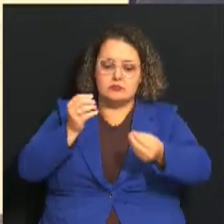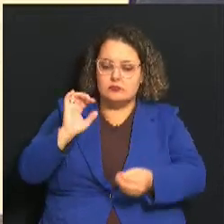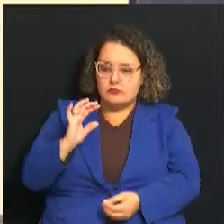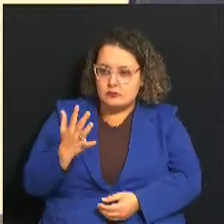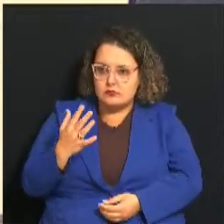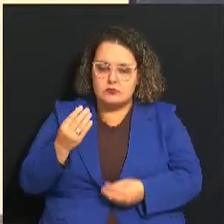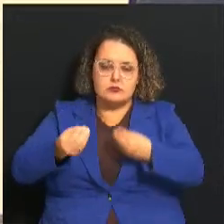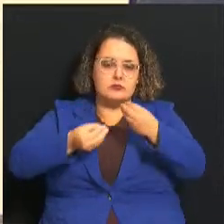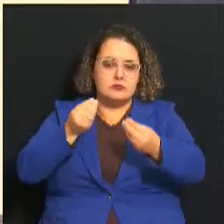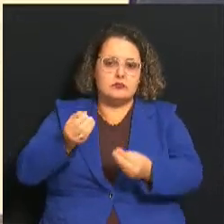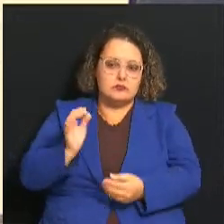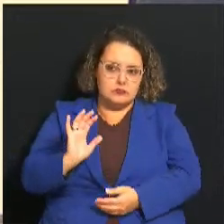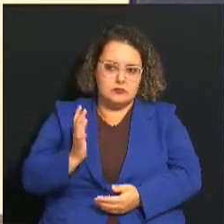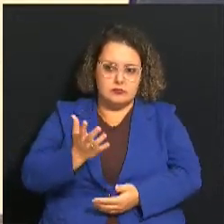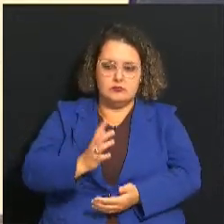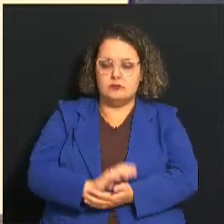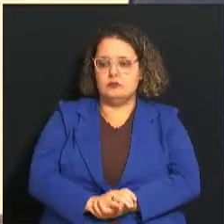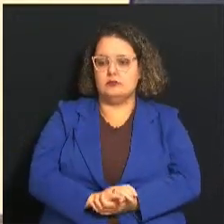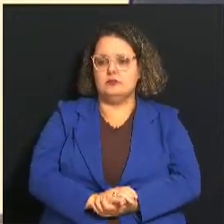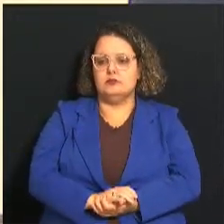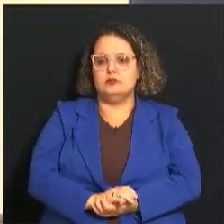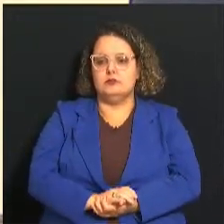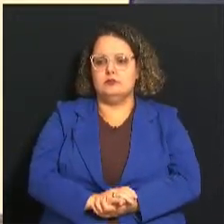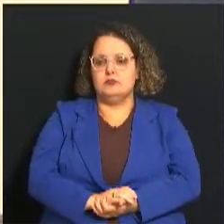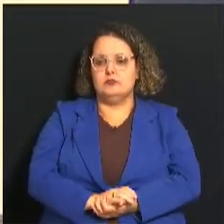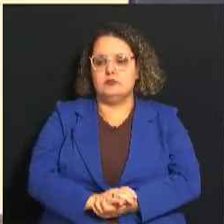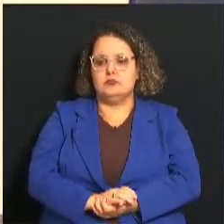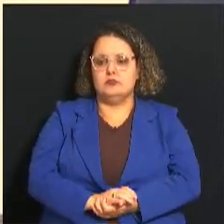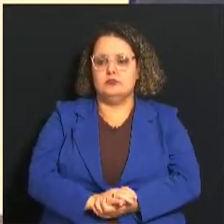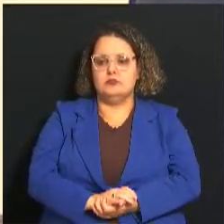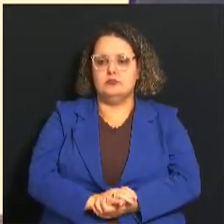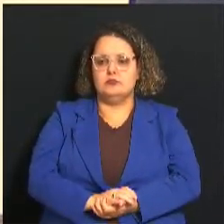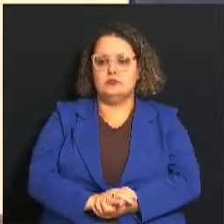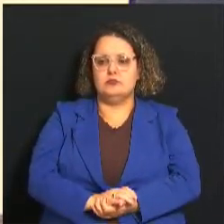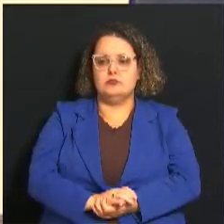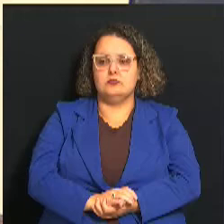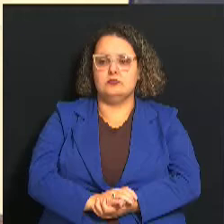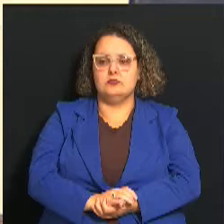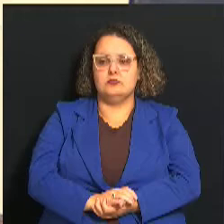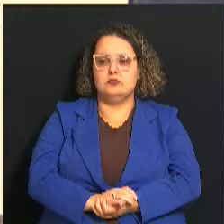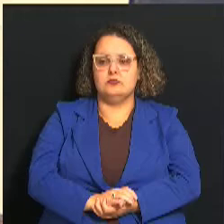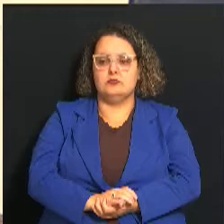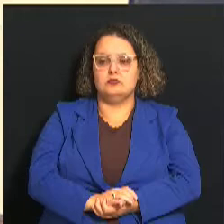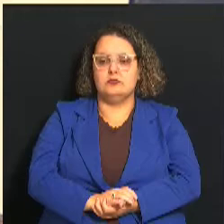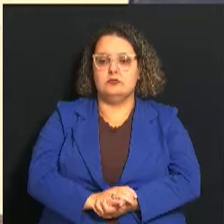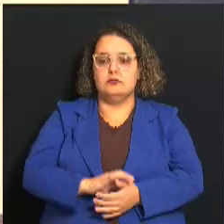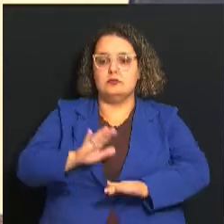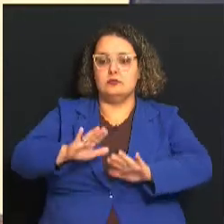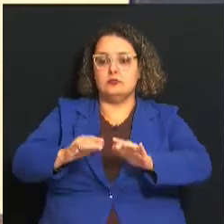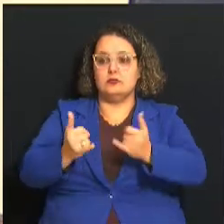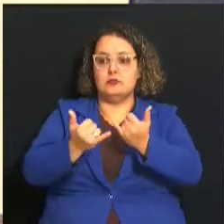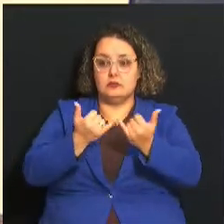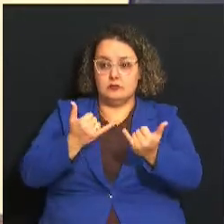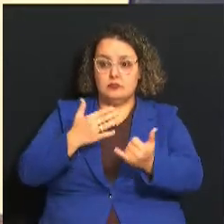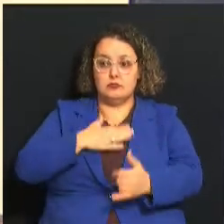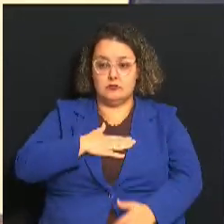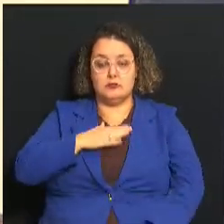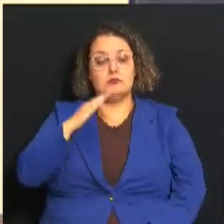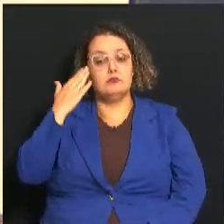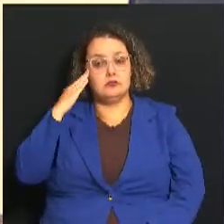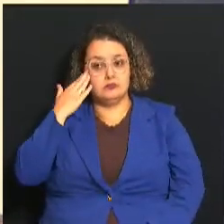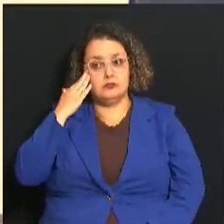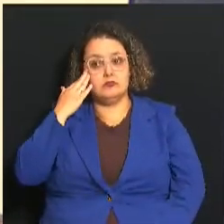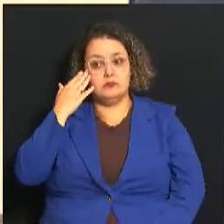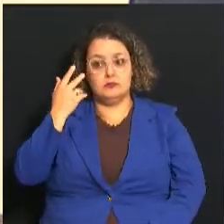ser. Então, algumas, talvez parte da resposta e do meu entendimento para o que você está